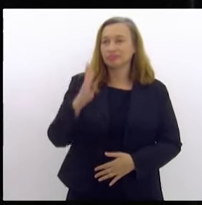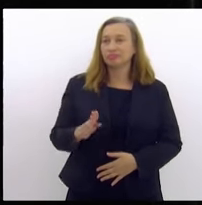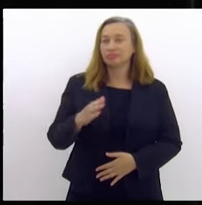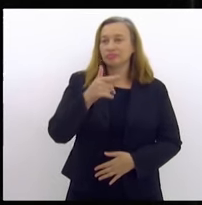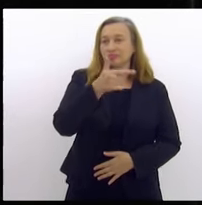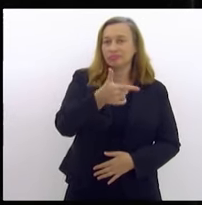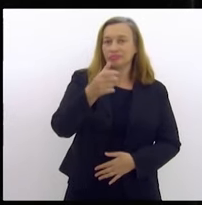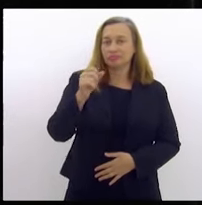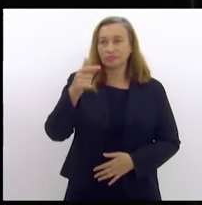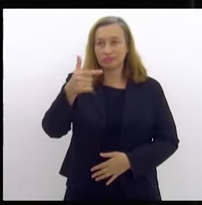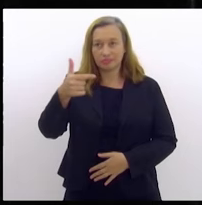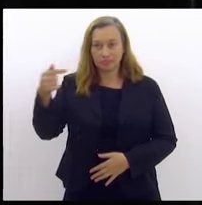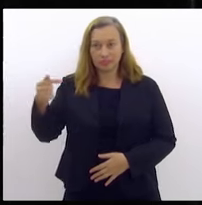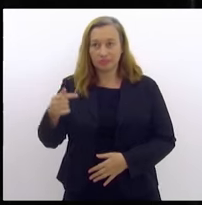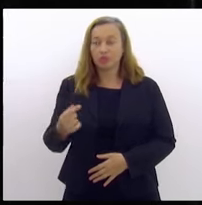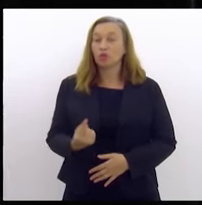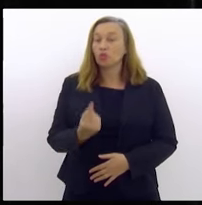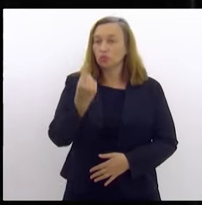2017, onde